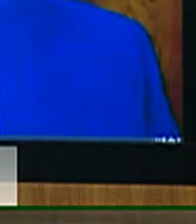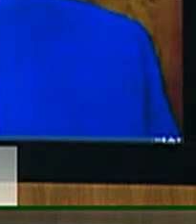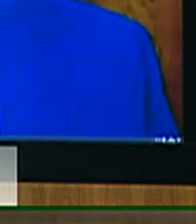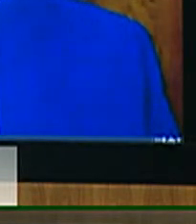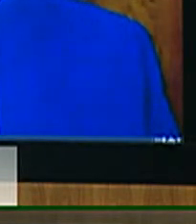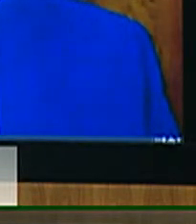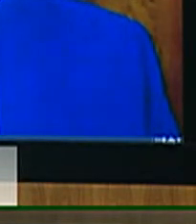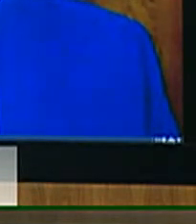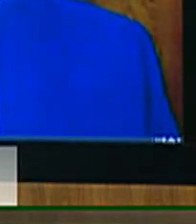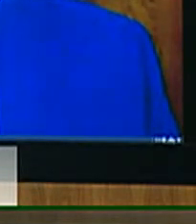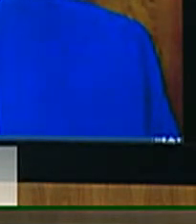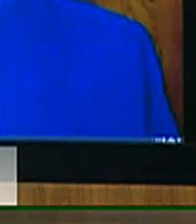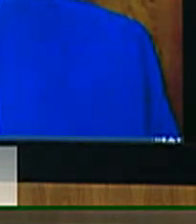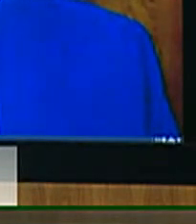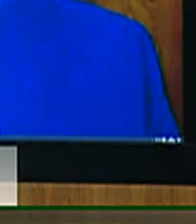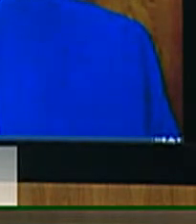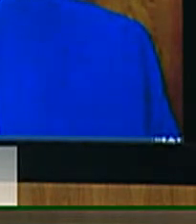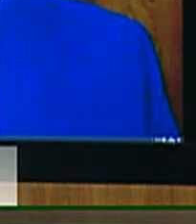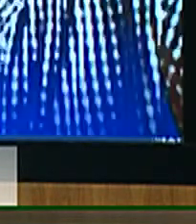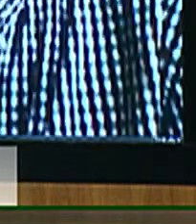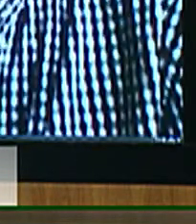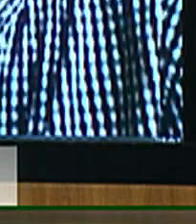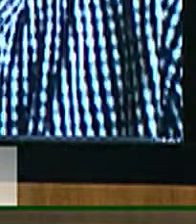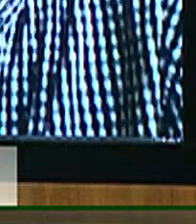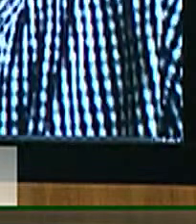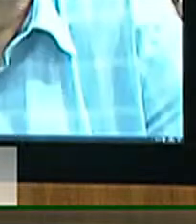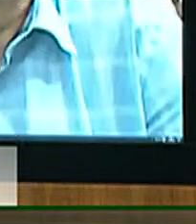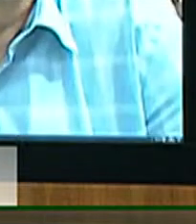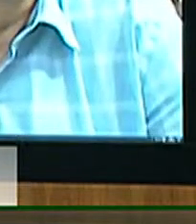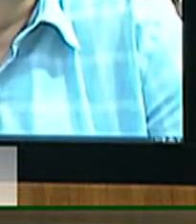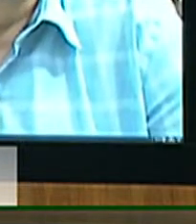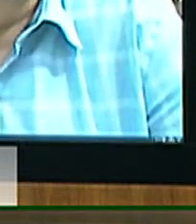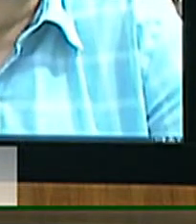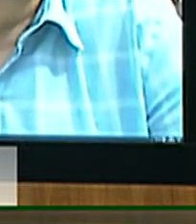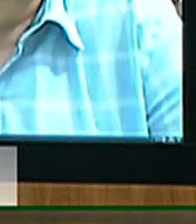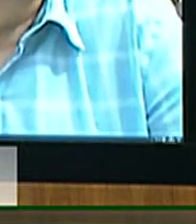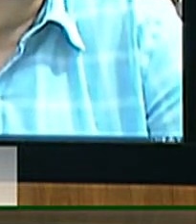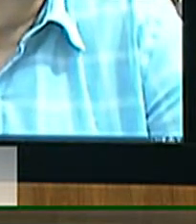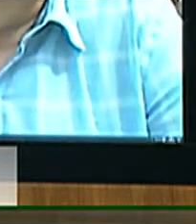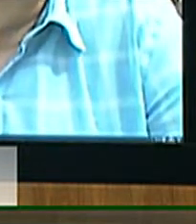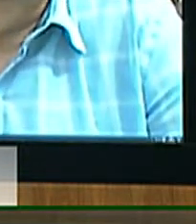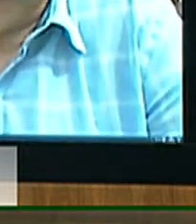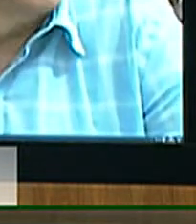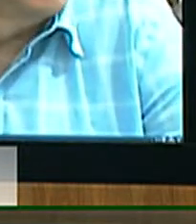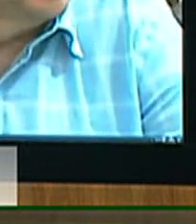Franciscon. Favorável, senhor presidente. Deputado Lisandro Sabino.